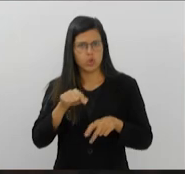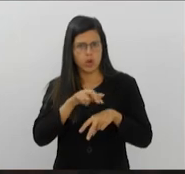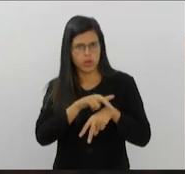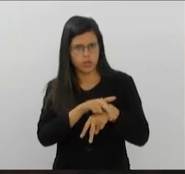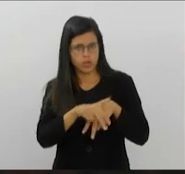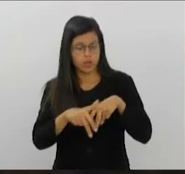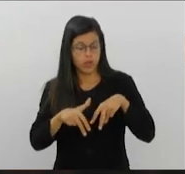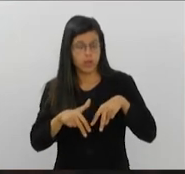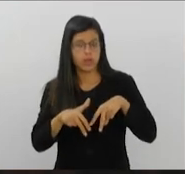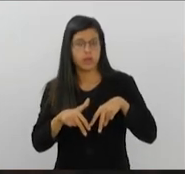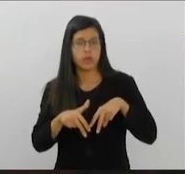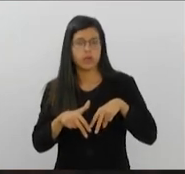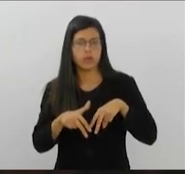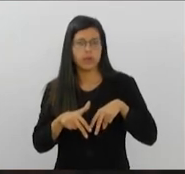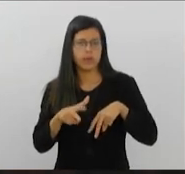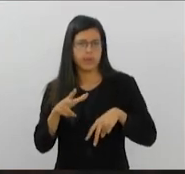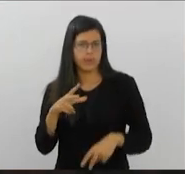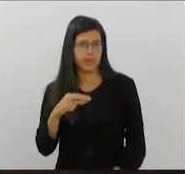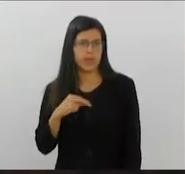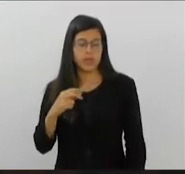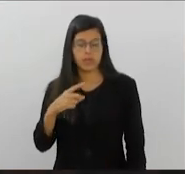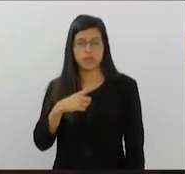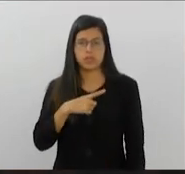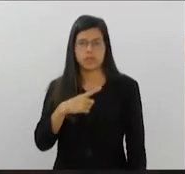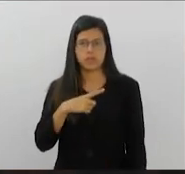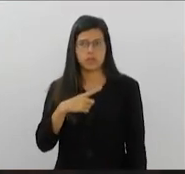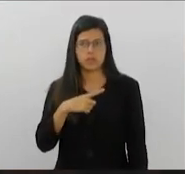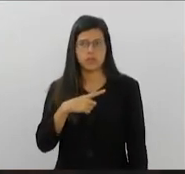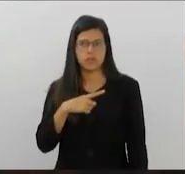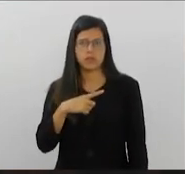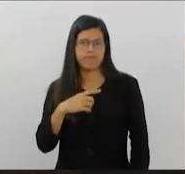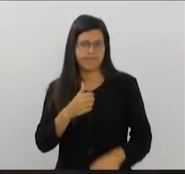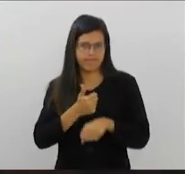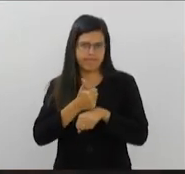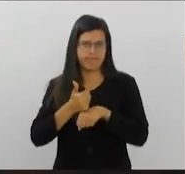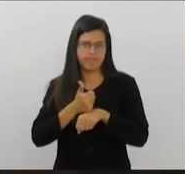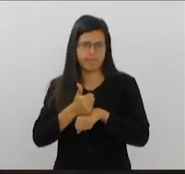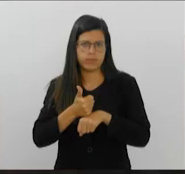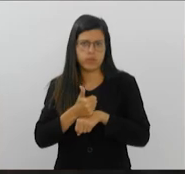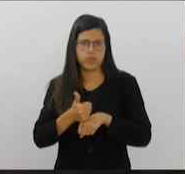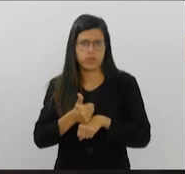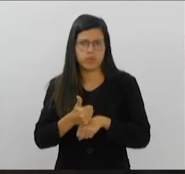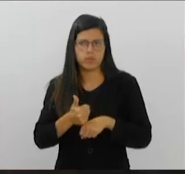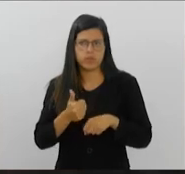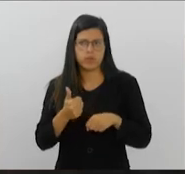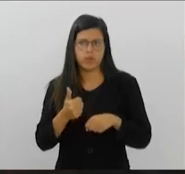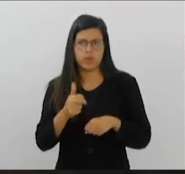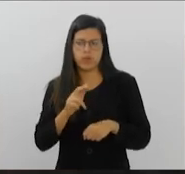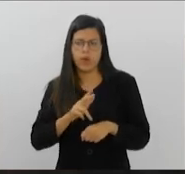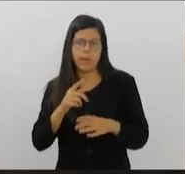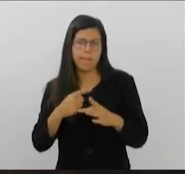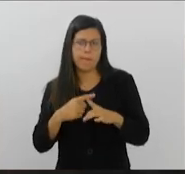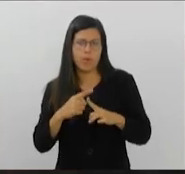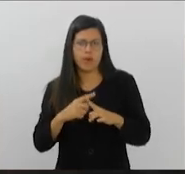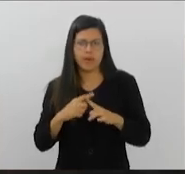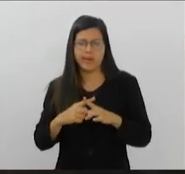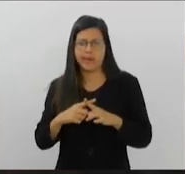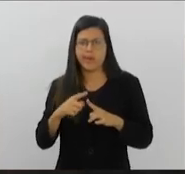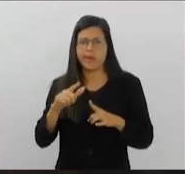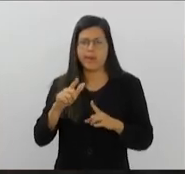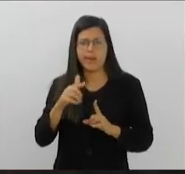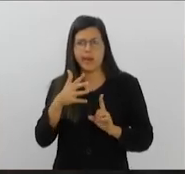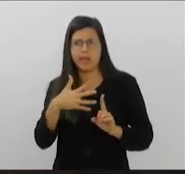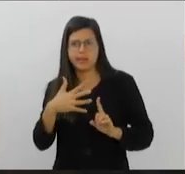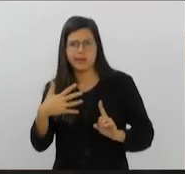de gênero, elas merecem ter dignidade. Não é porque é transexual ou porque